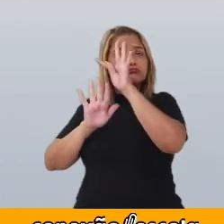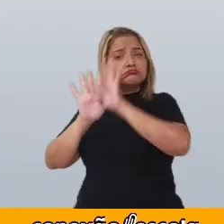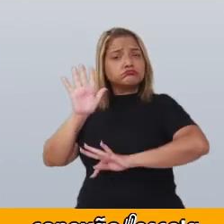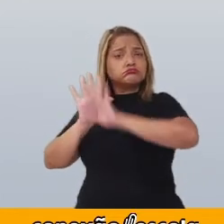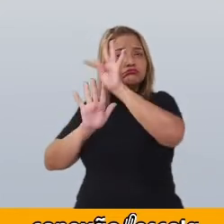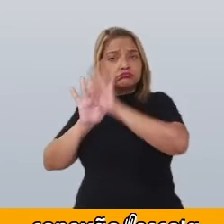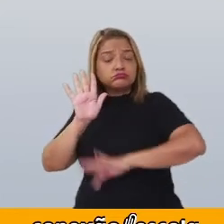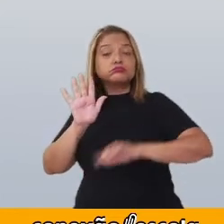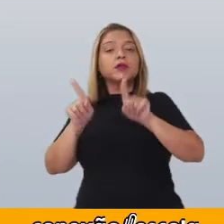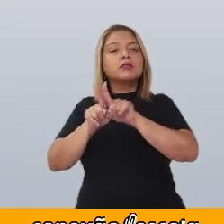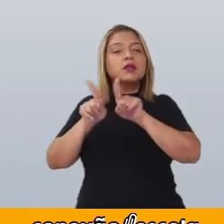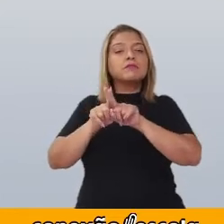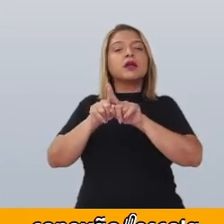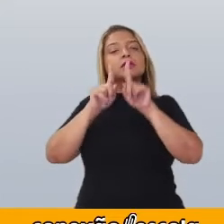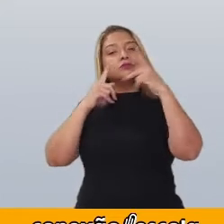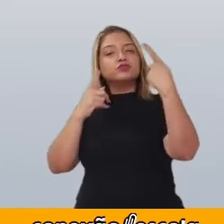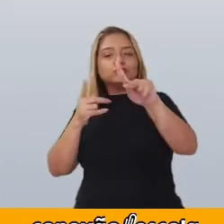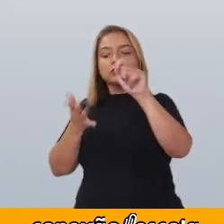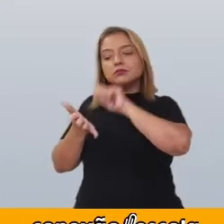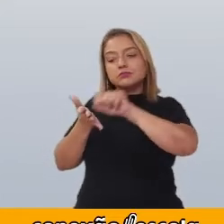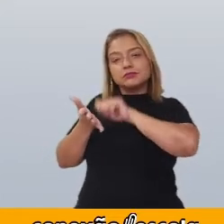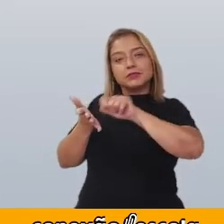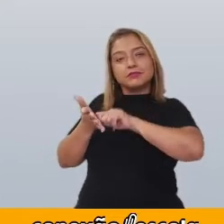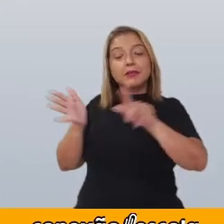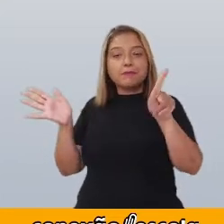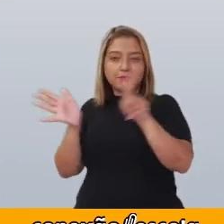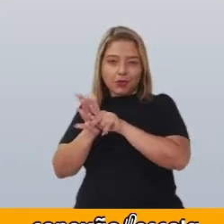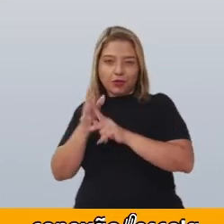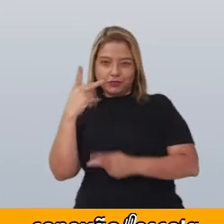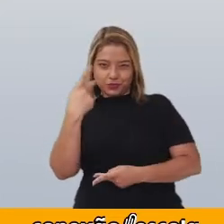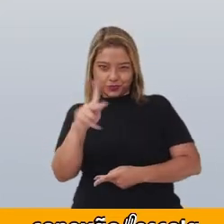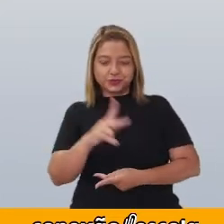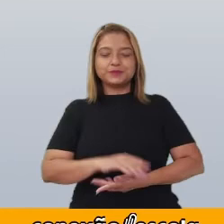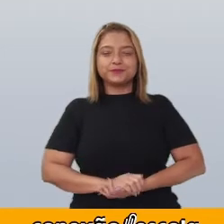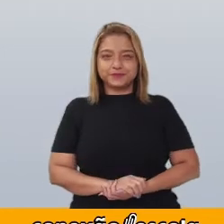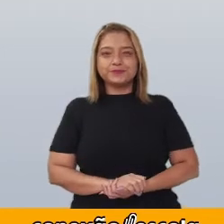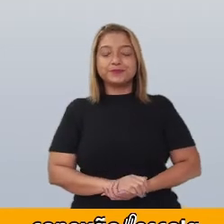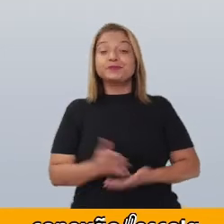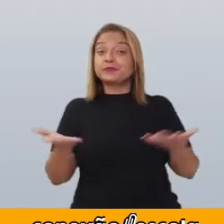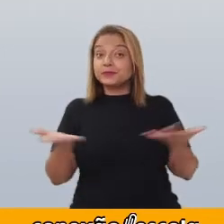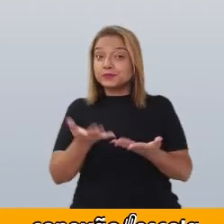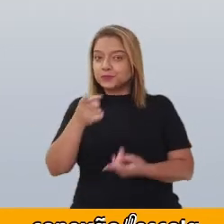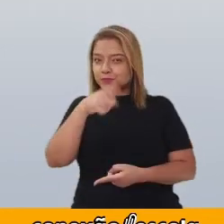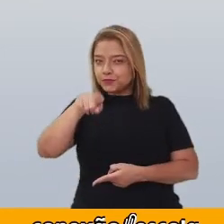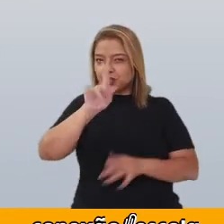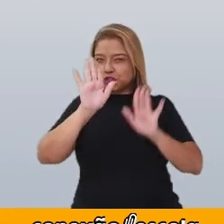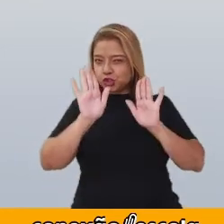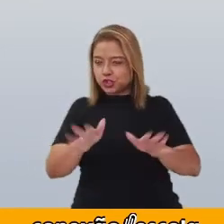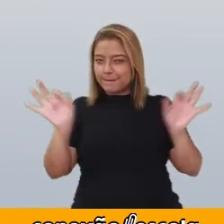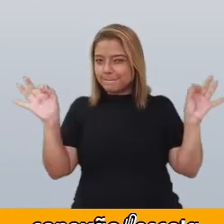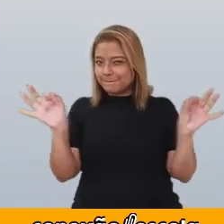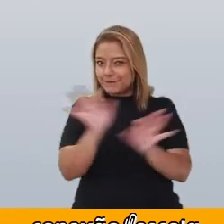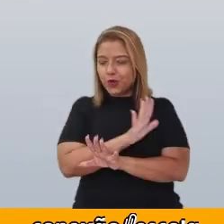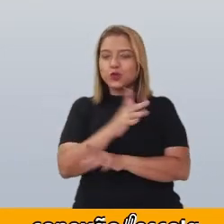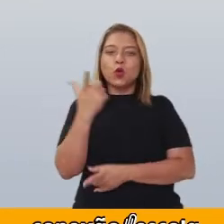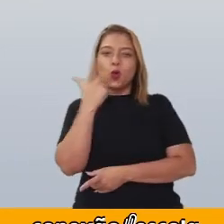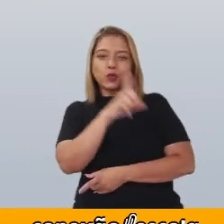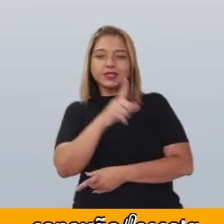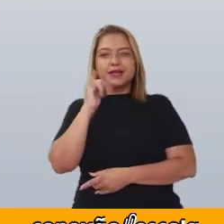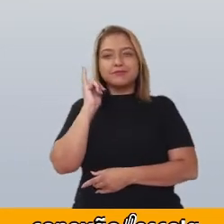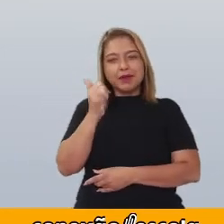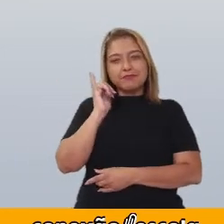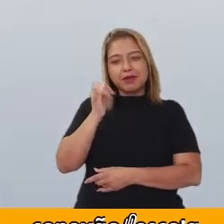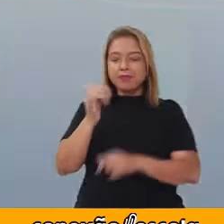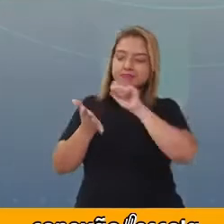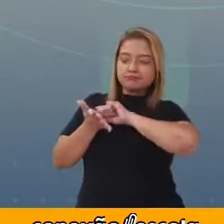e escrever sua própria narrativa. Você está pronto para narrar e protagonizar